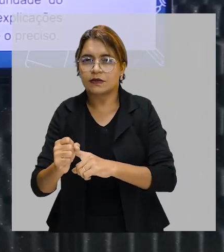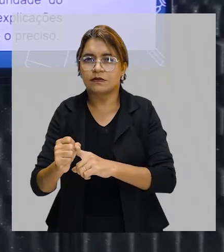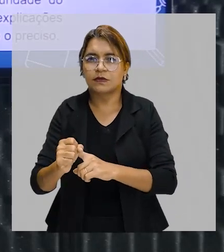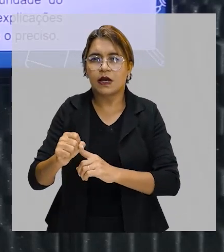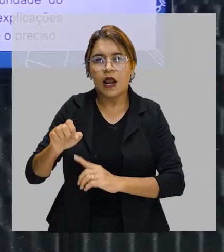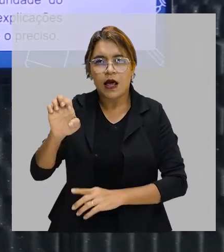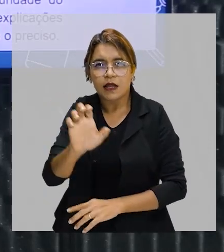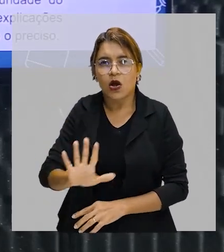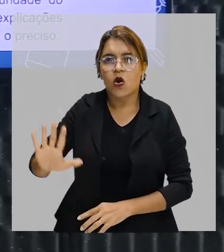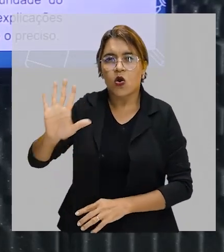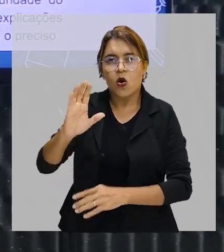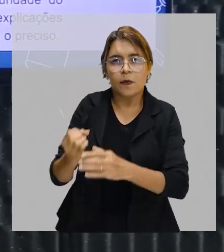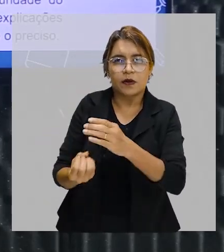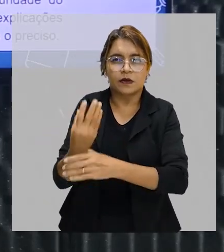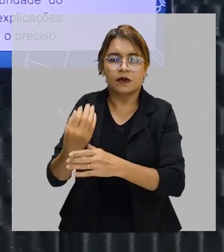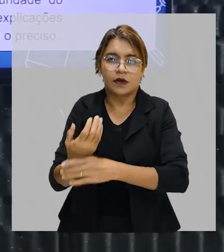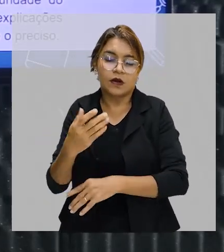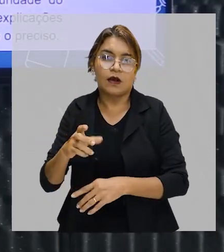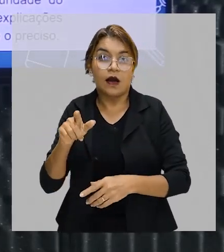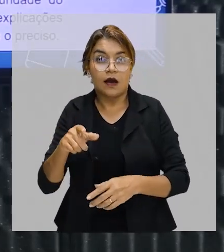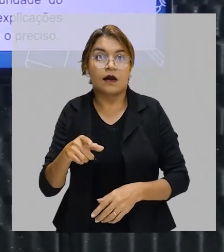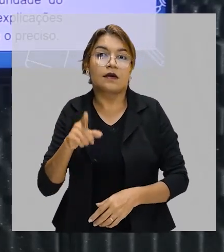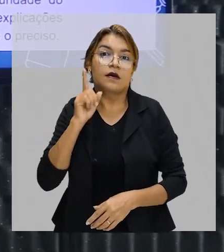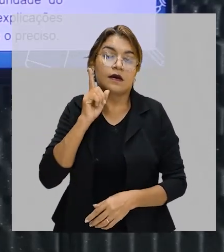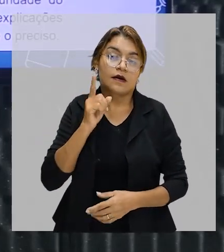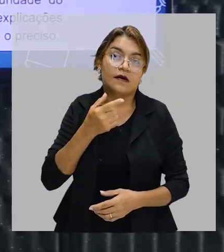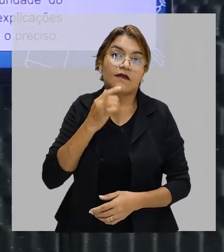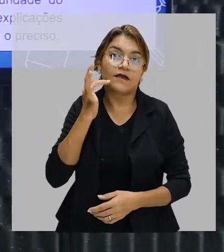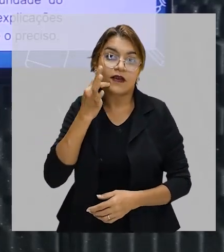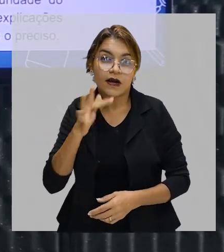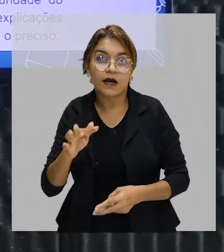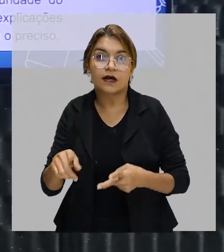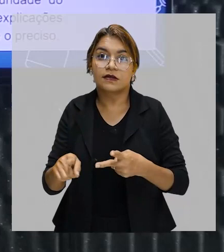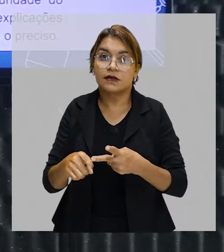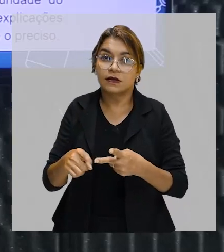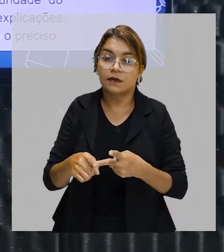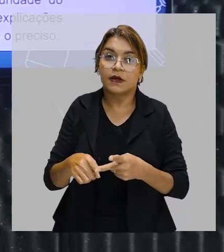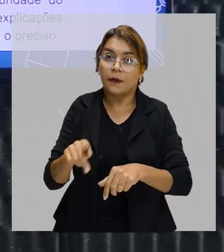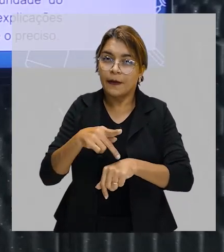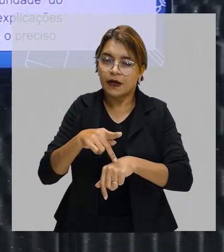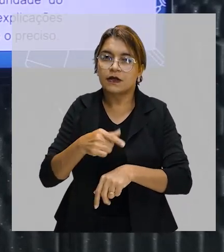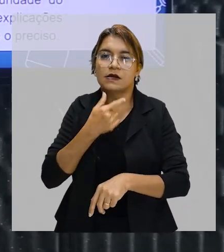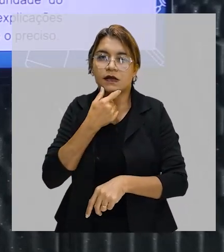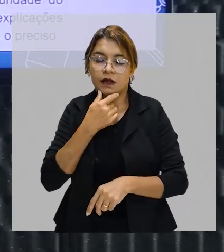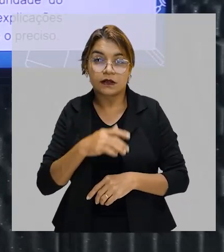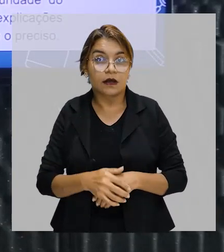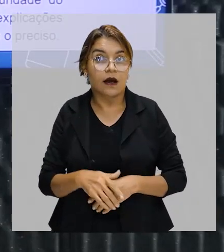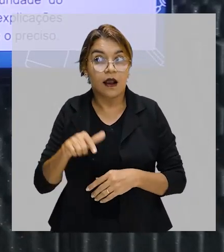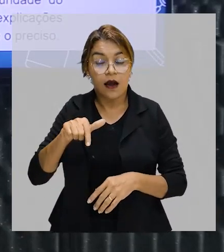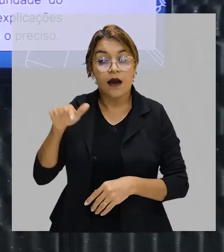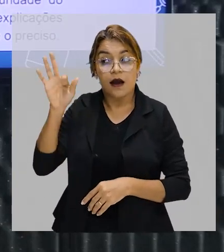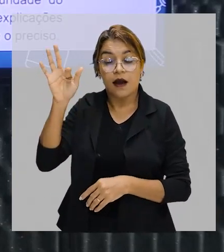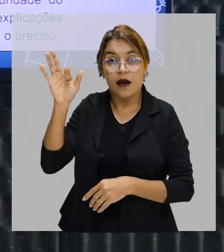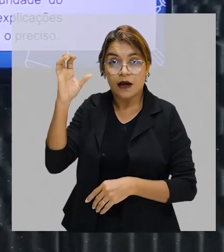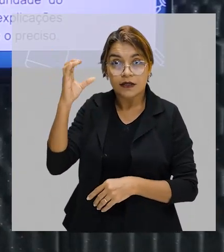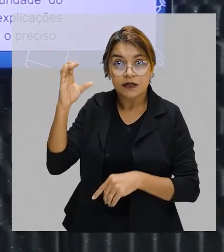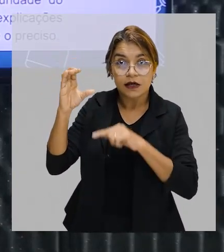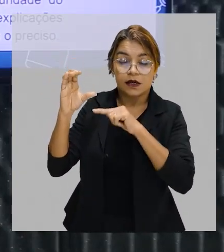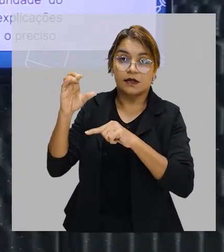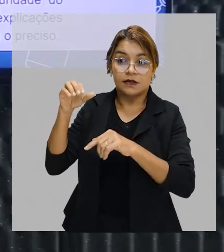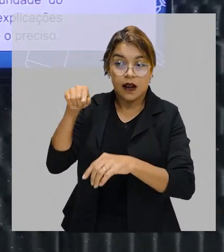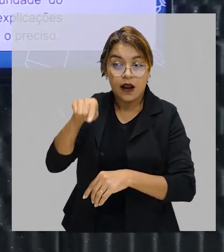europeias, sobretudo da Inglaterra e da França. E aí a ciência, ela vai ser algo, nesse